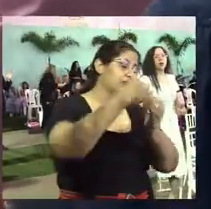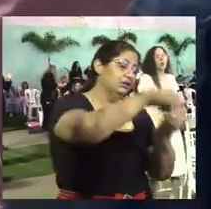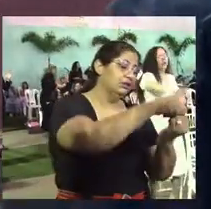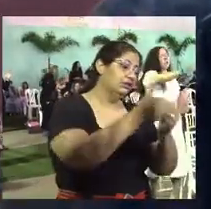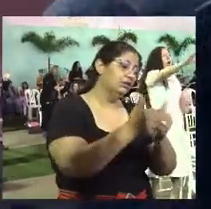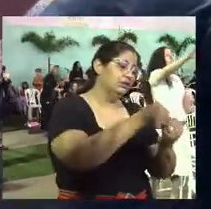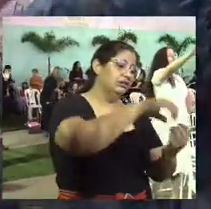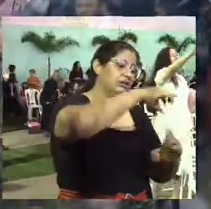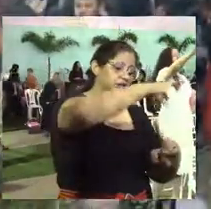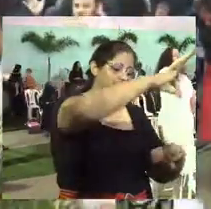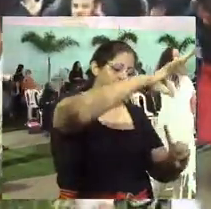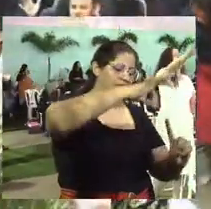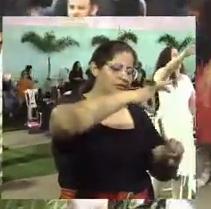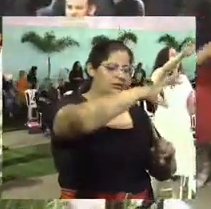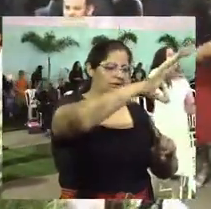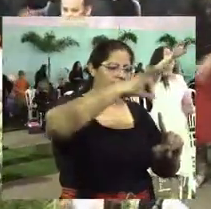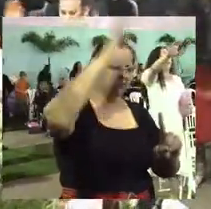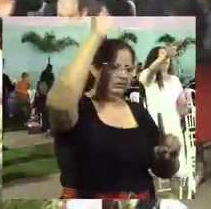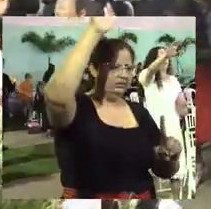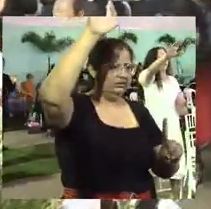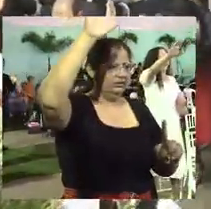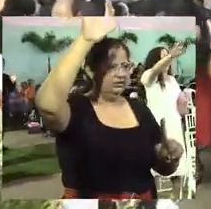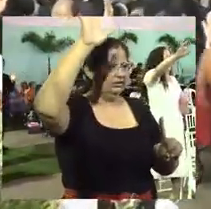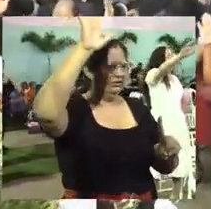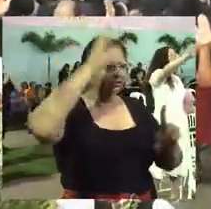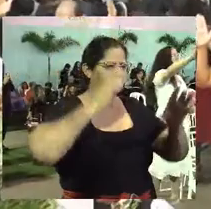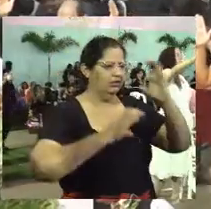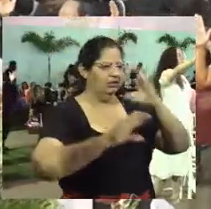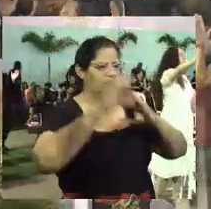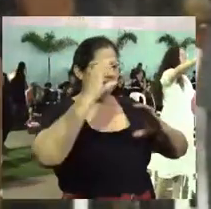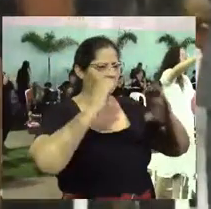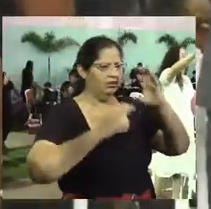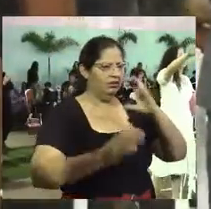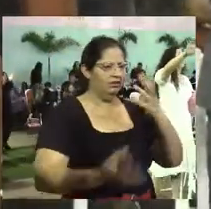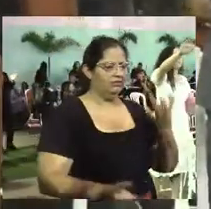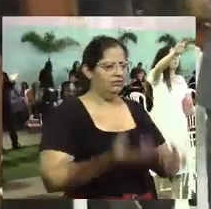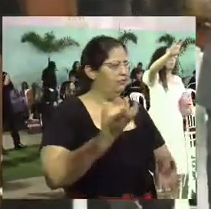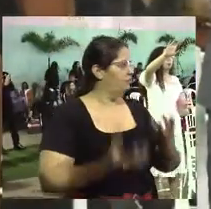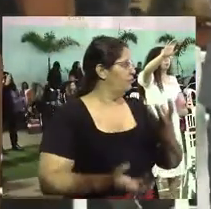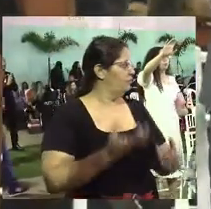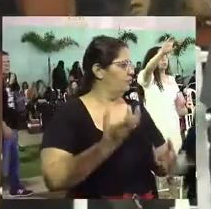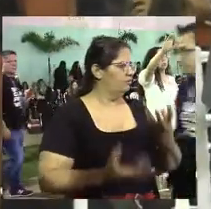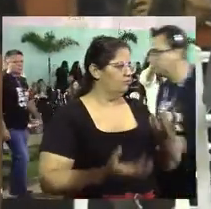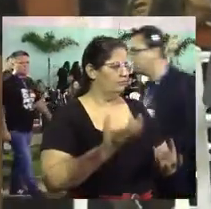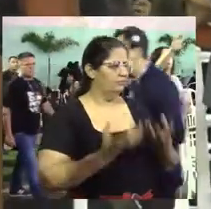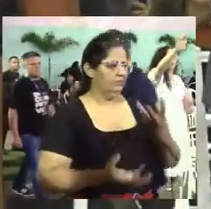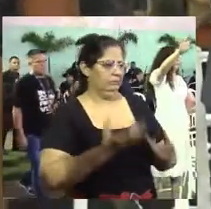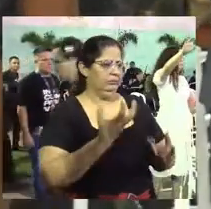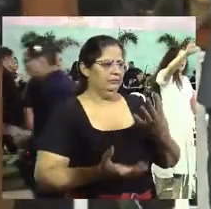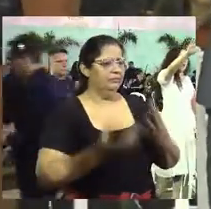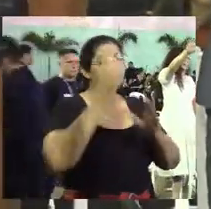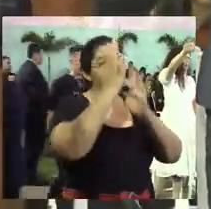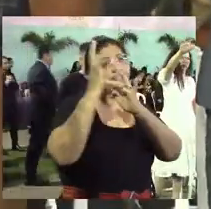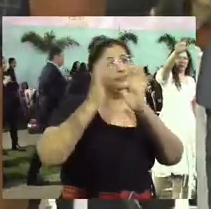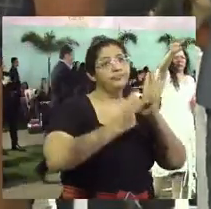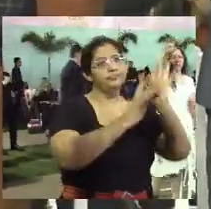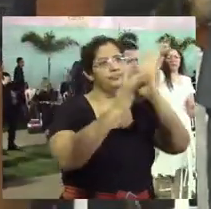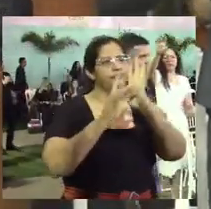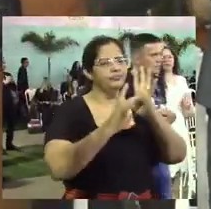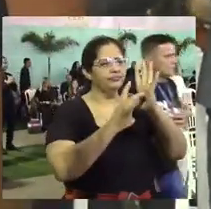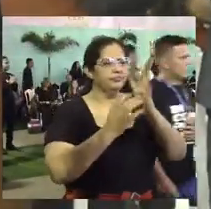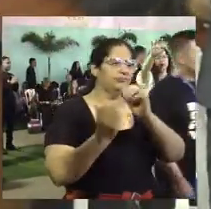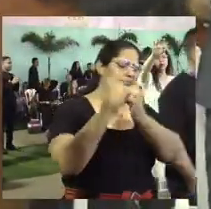lá atrás levanta as suas mãos agora vamos adorar a Deus com fogo fogo Manda Fogo Jesus